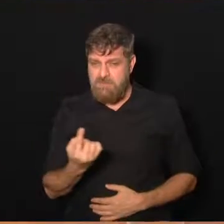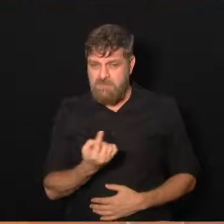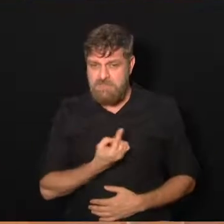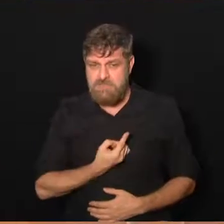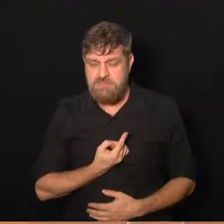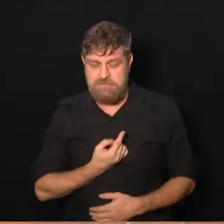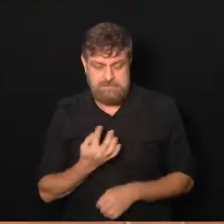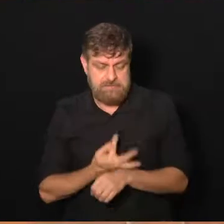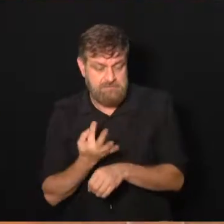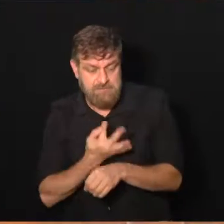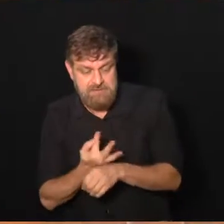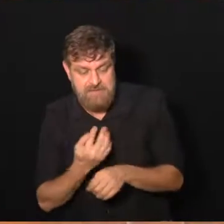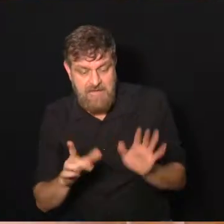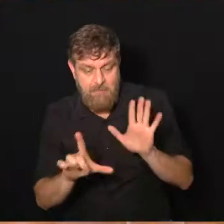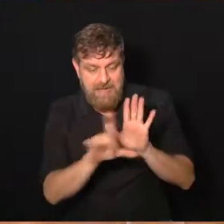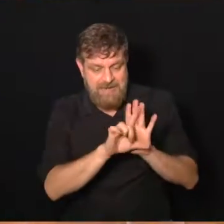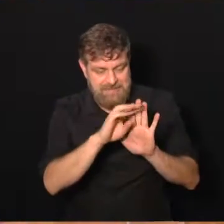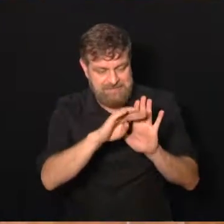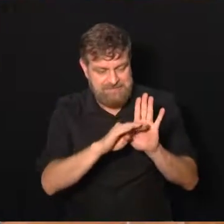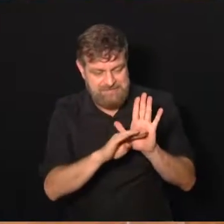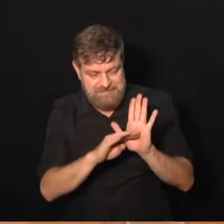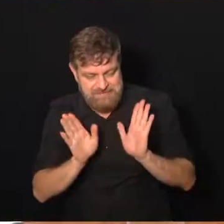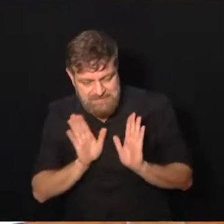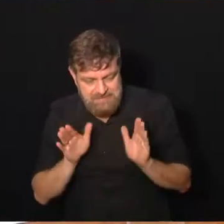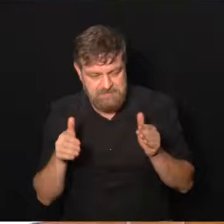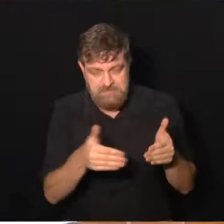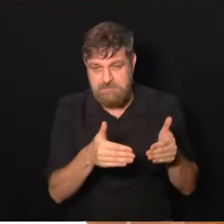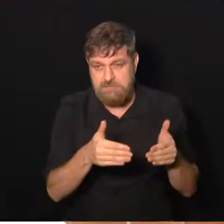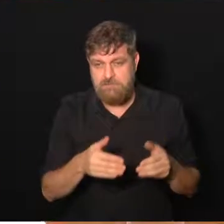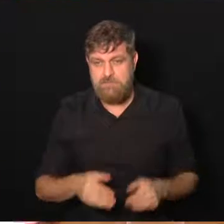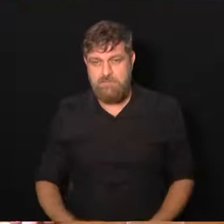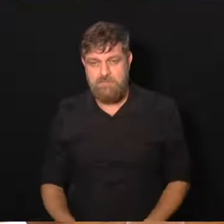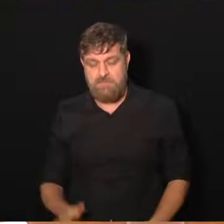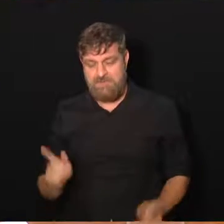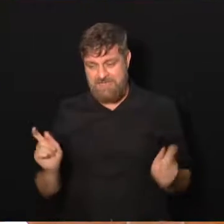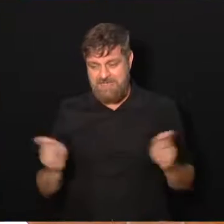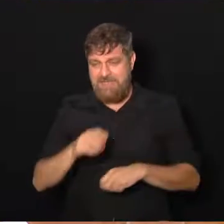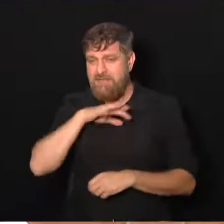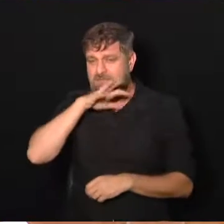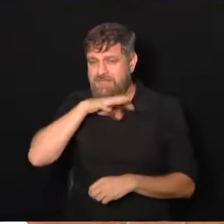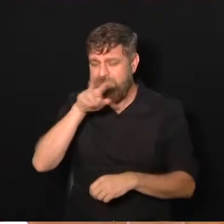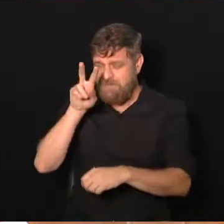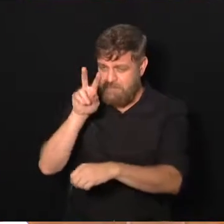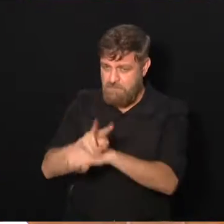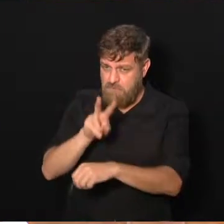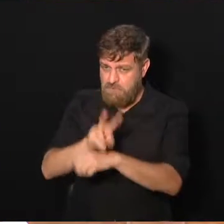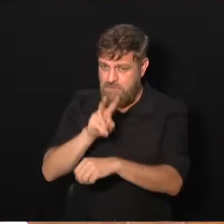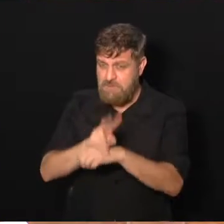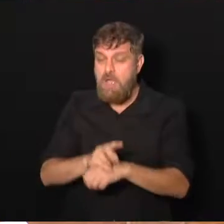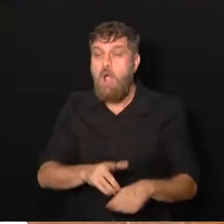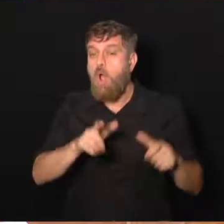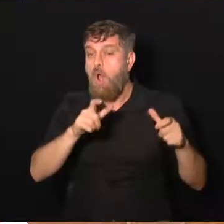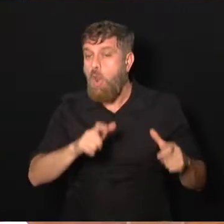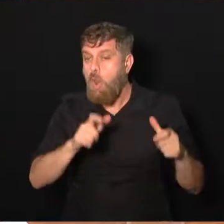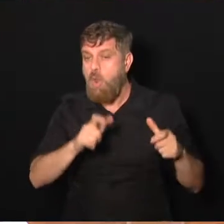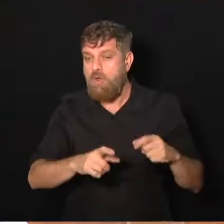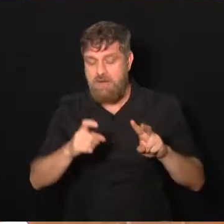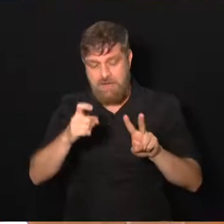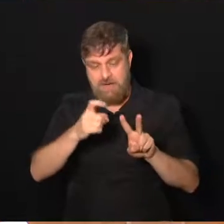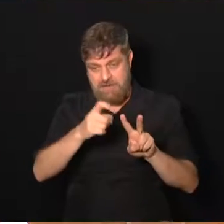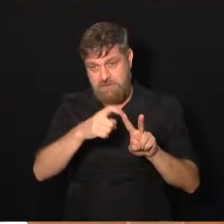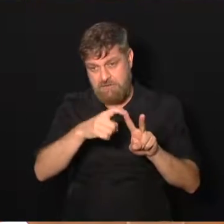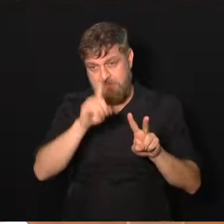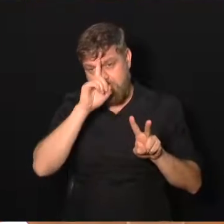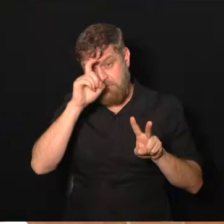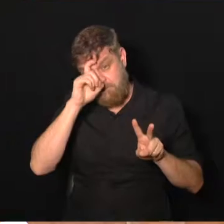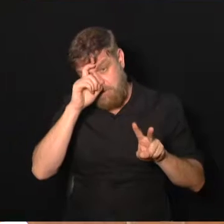tentando buscar uma legislação específica em relação a isso e que possa estar protegendo os animais nesses lugares onde será feito